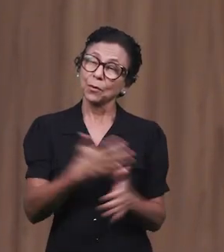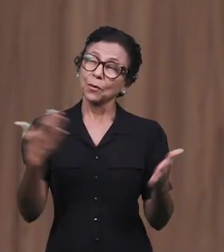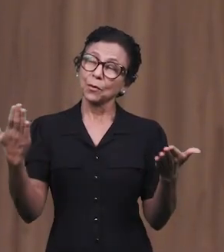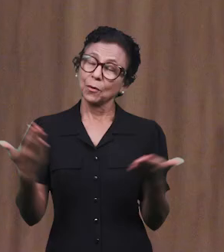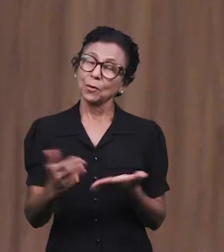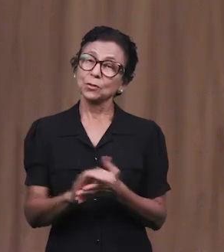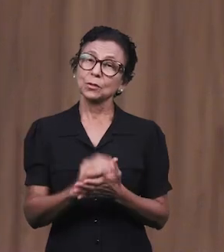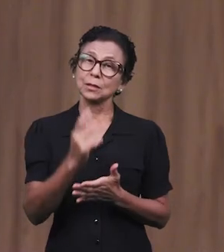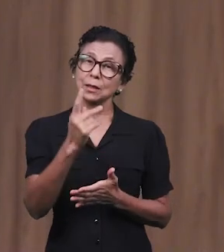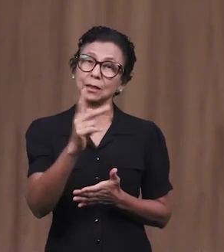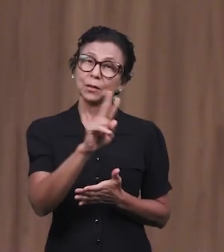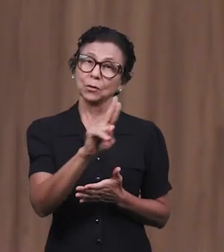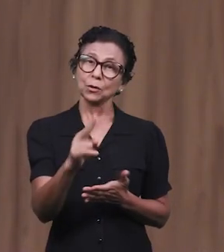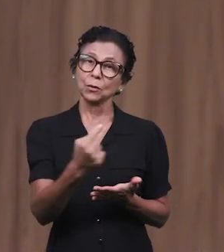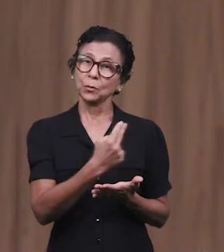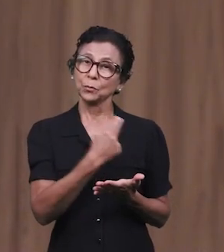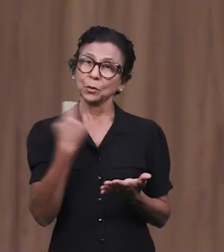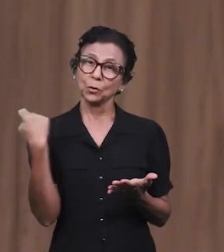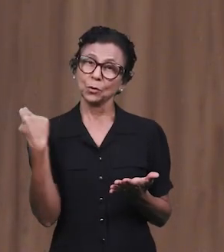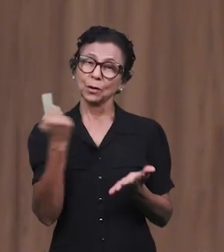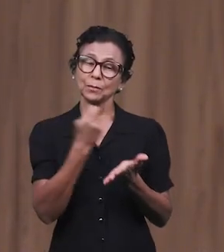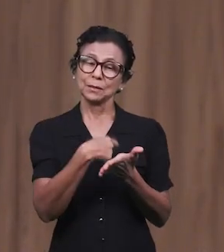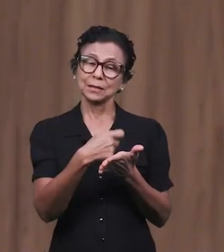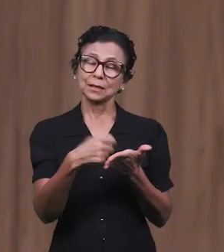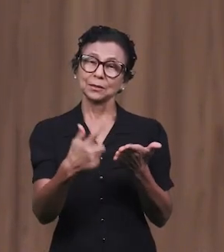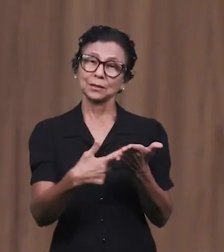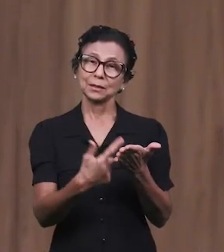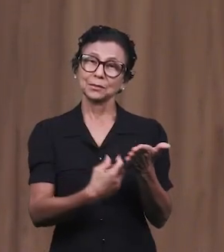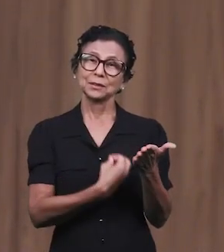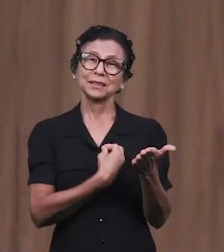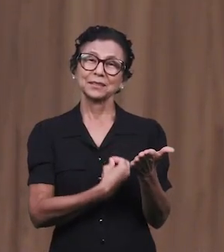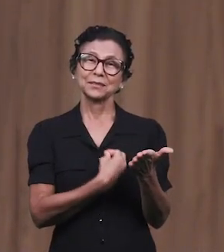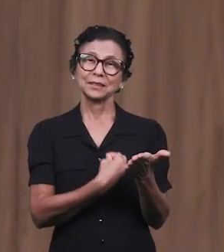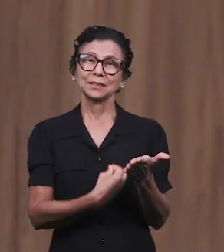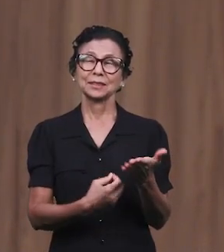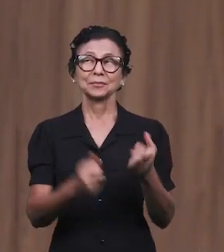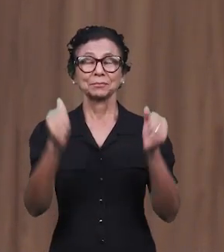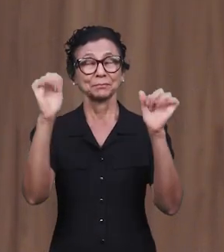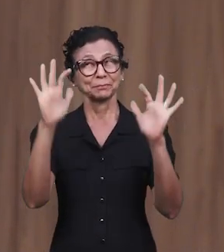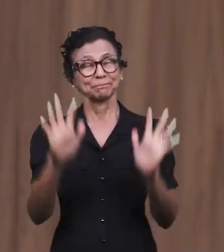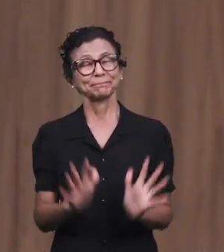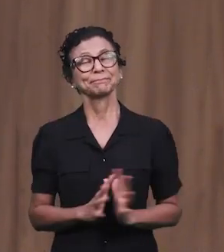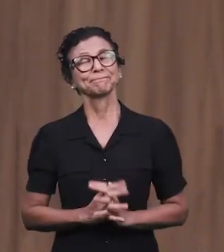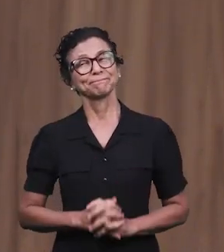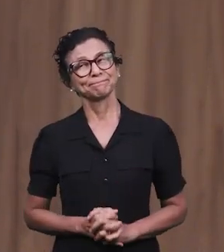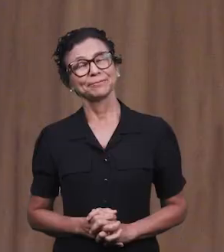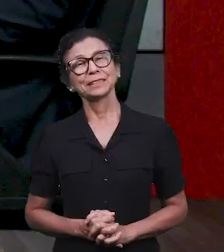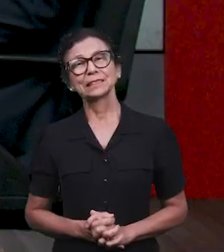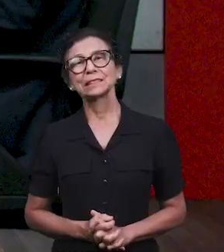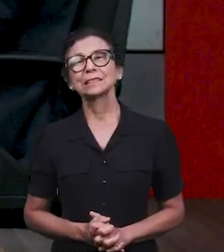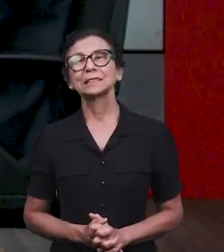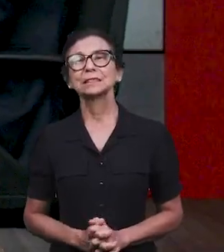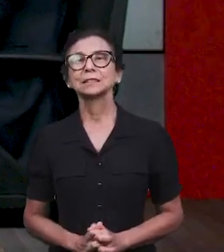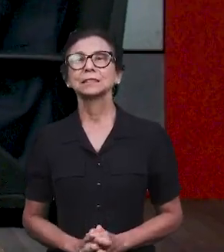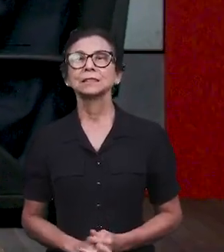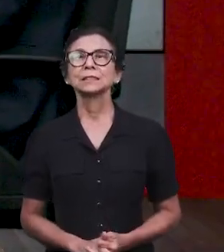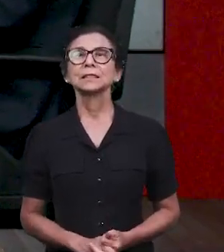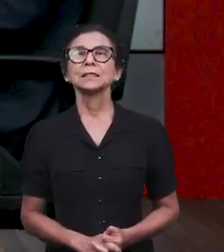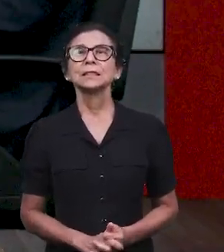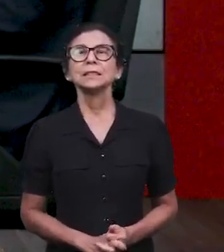também está escrito no livro da vida. Isso é uma grande bênção para nós, pastor Juliano? Glória a